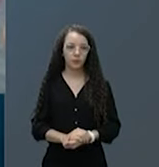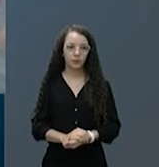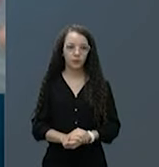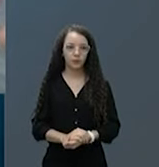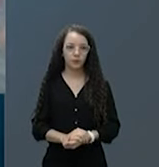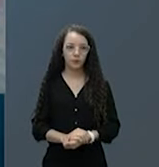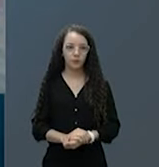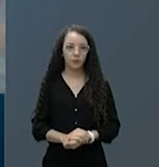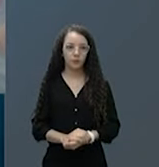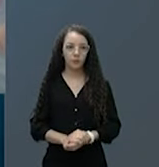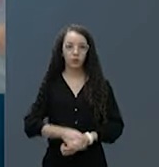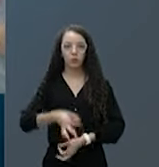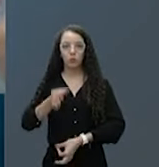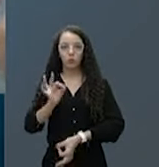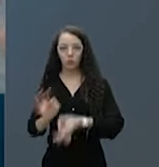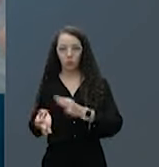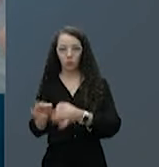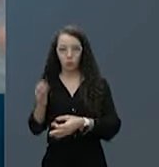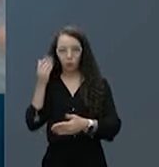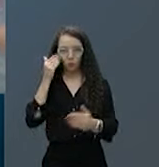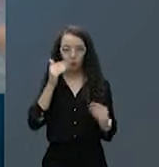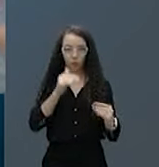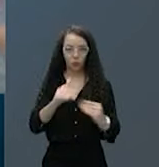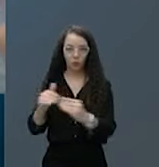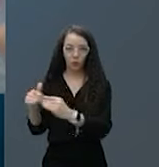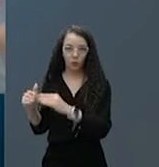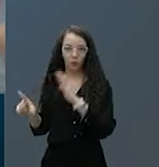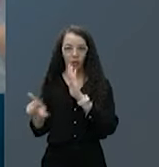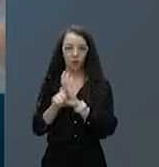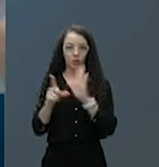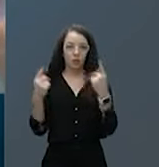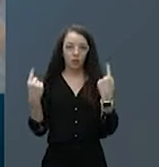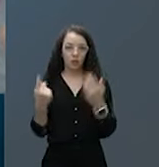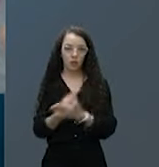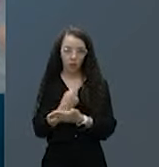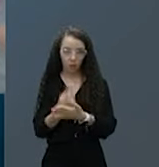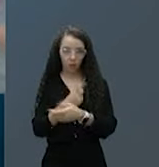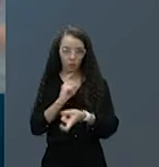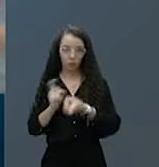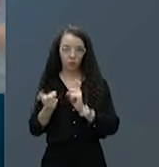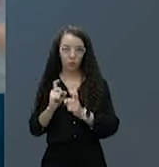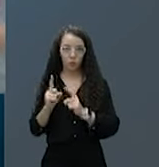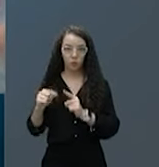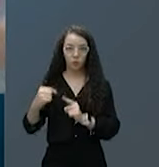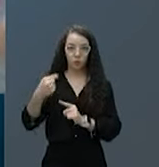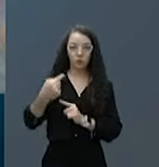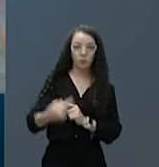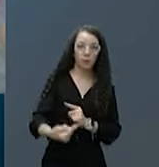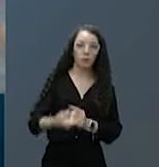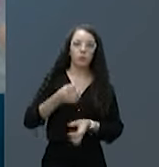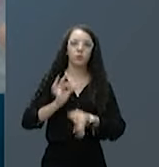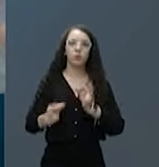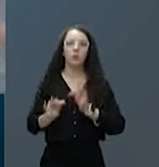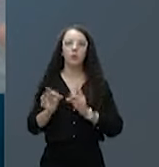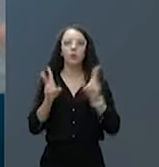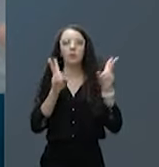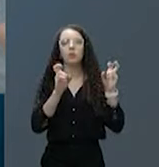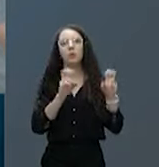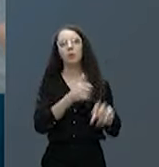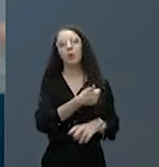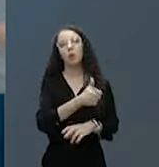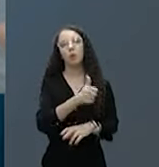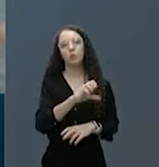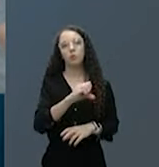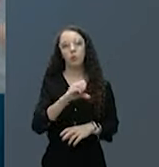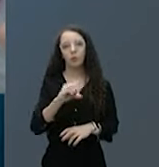o juiz de conformação e a lei de improbidade administrativa, após o julgamento do tema 1199, reconhece o caráter